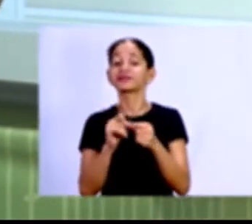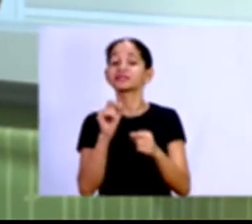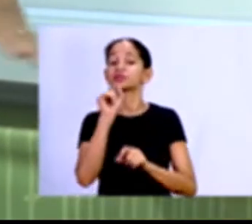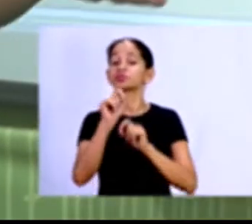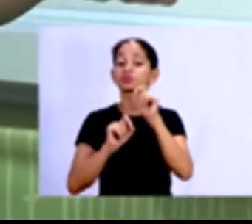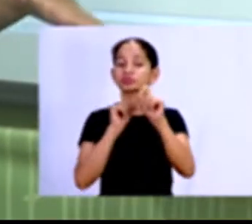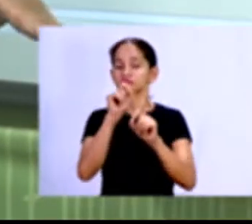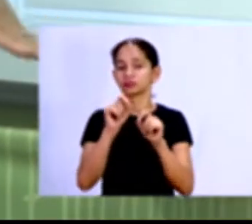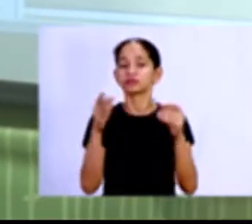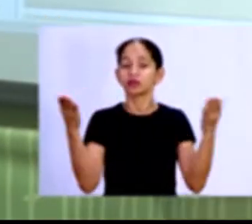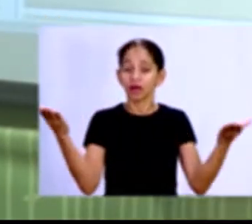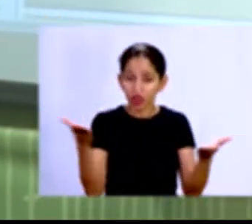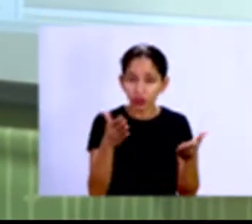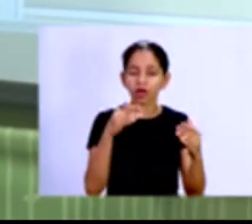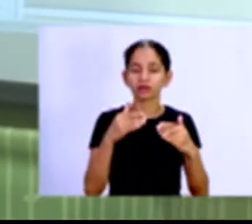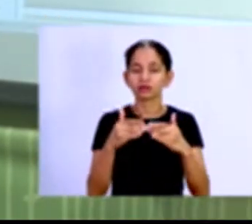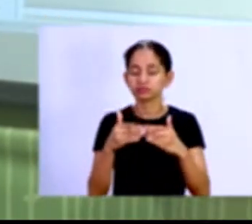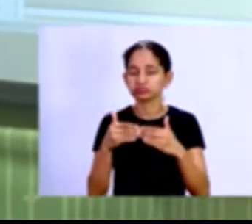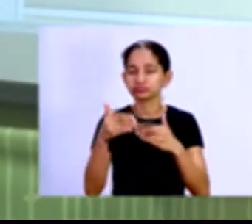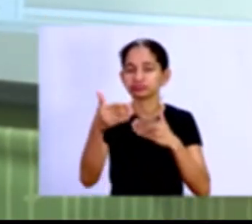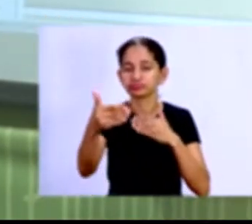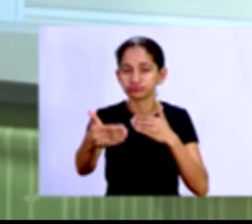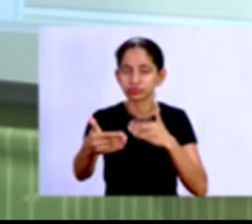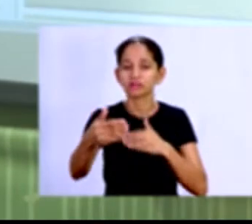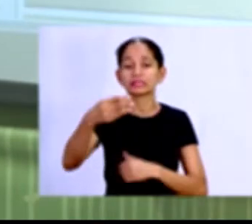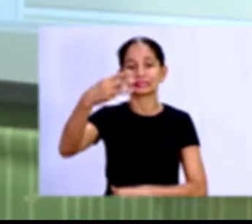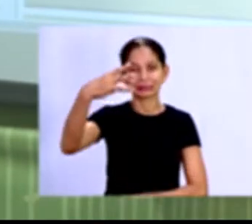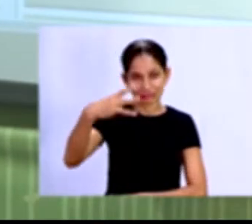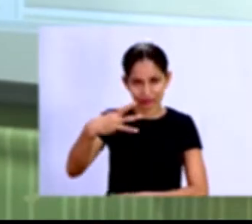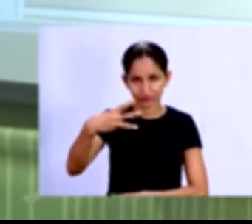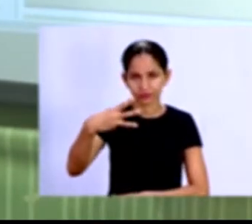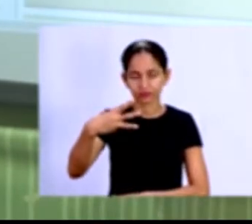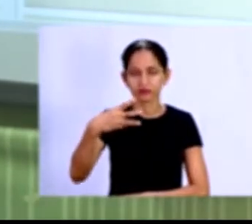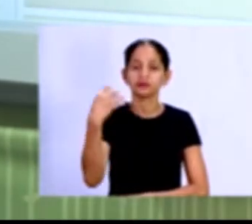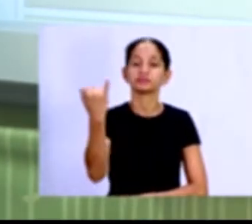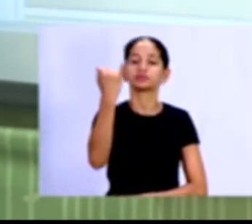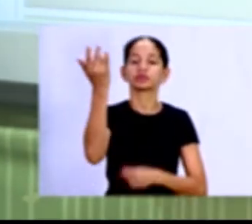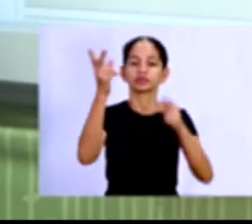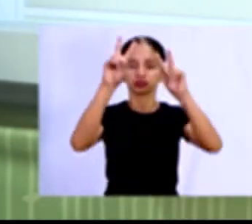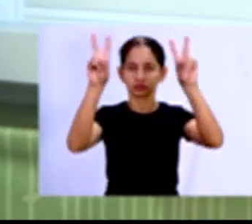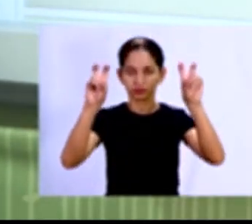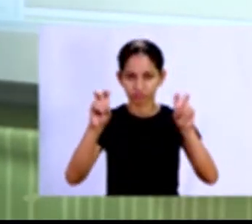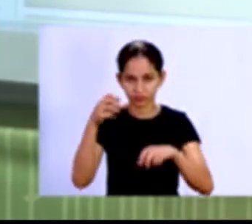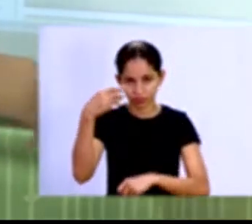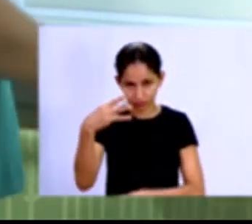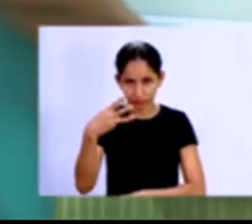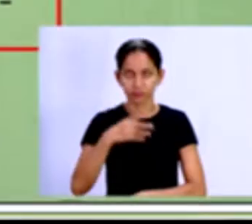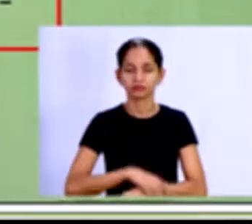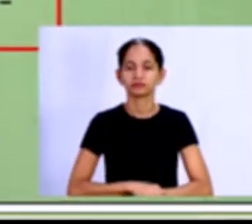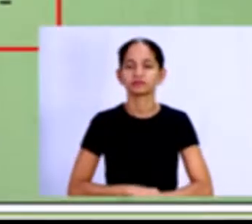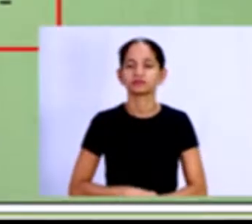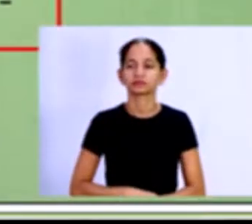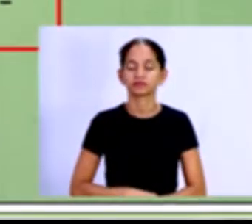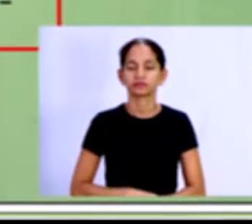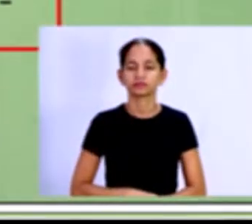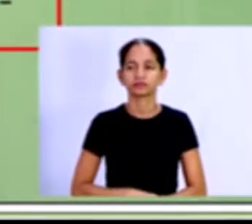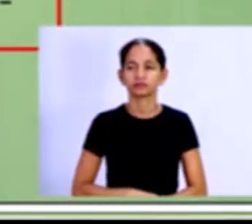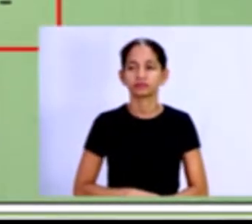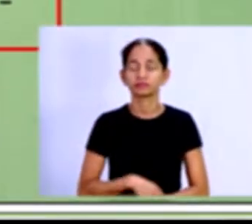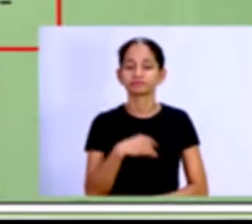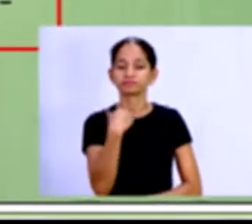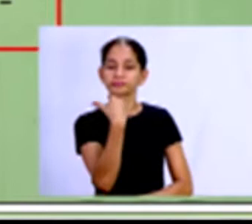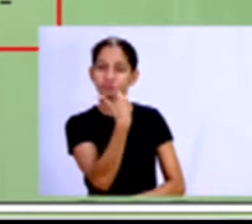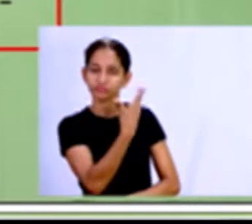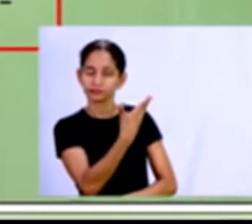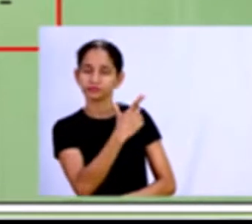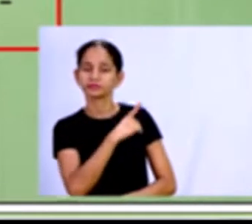construa nesse percurso três princípios fundamentais. Quais são eles? São esses aqui,